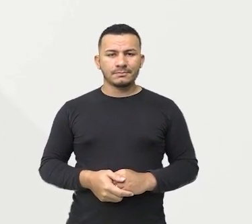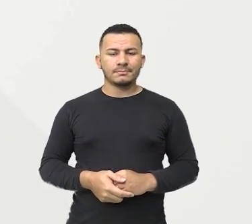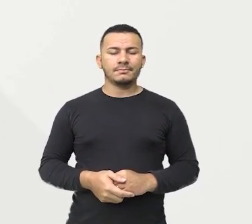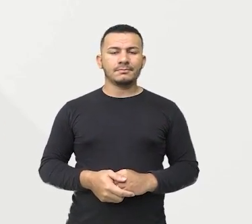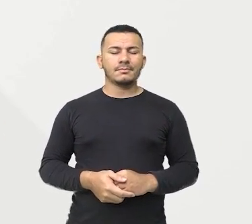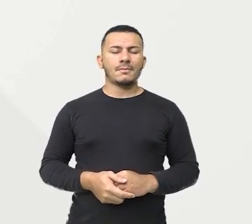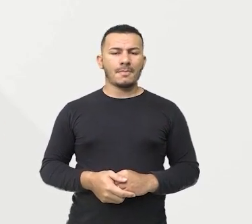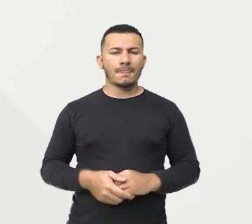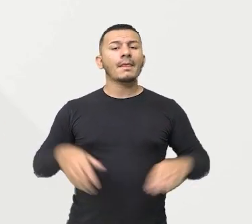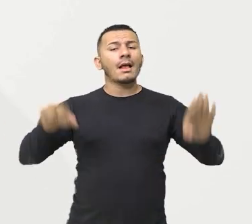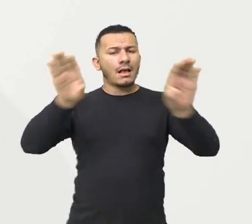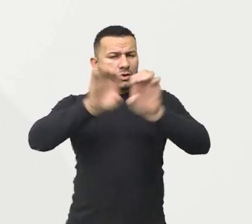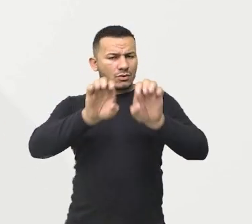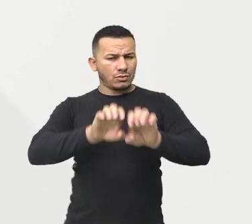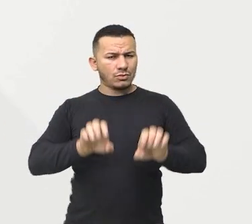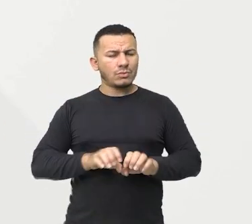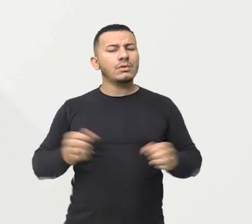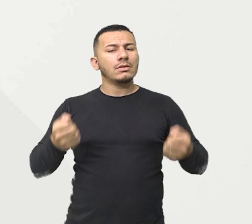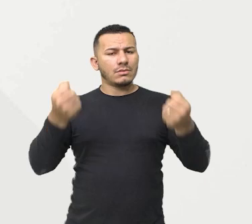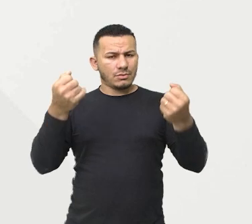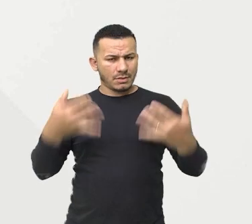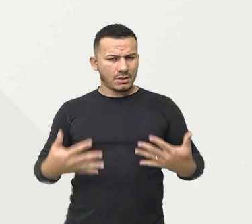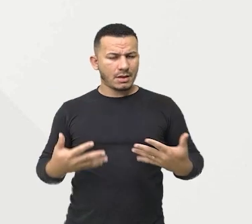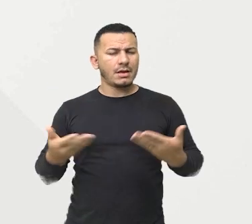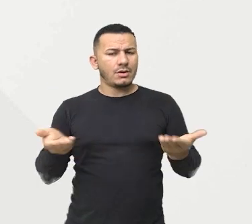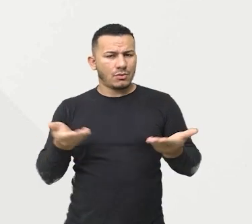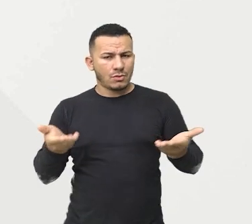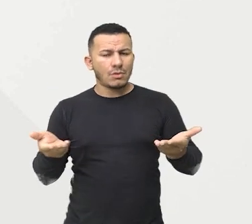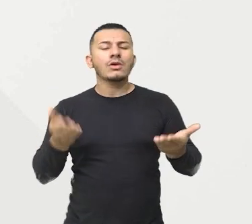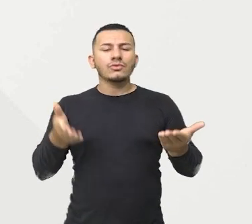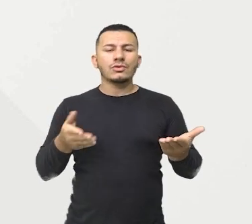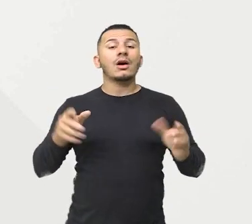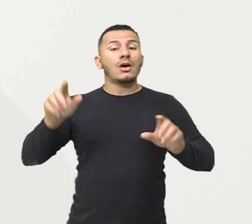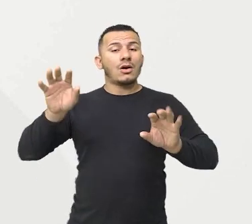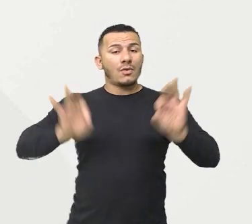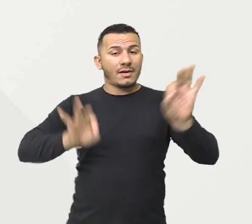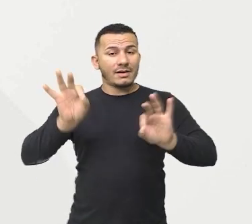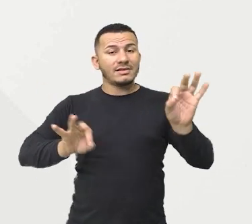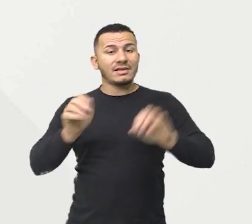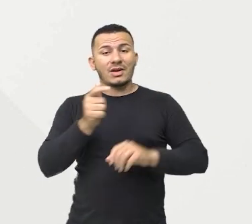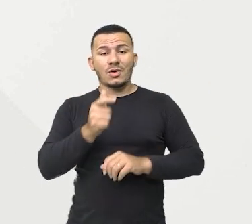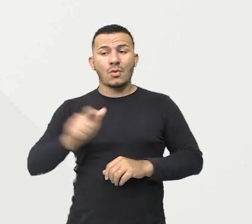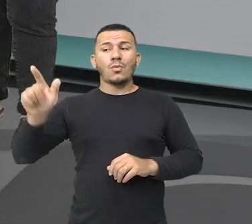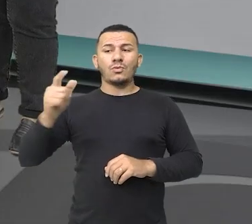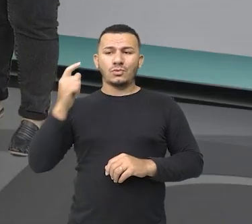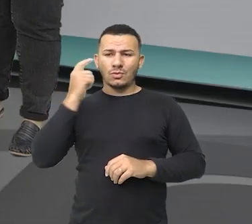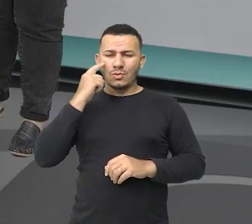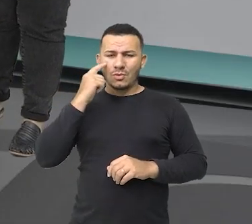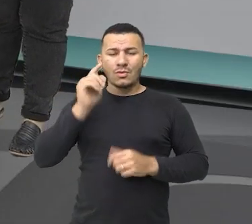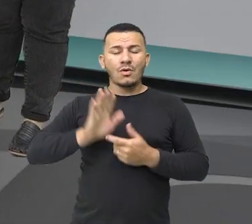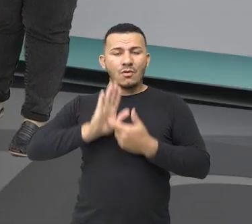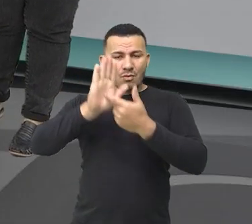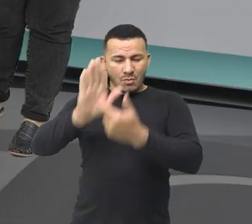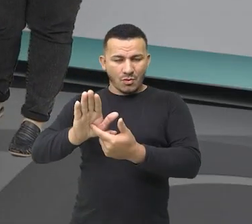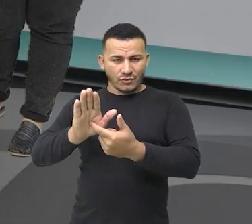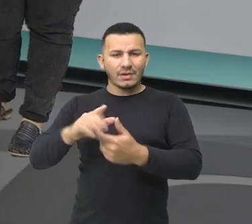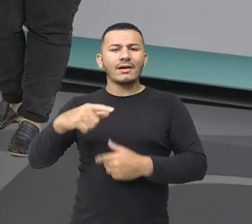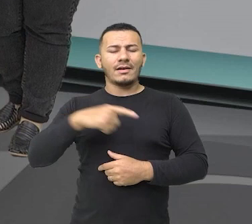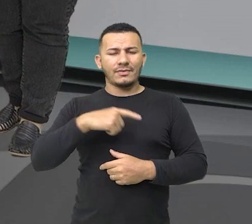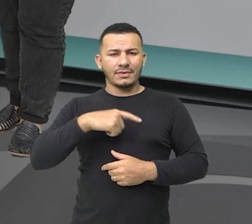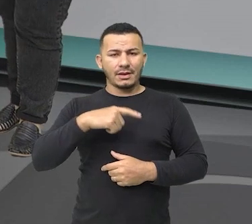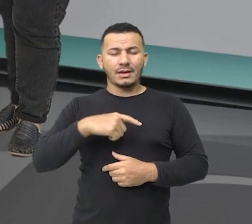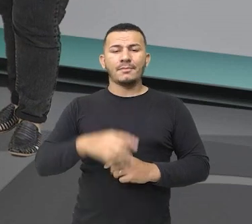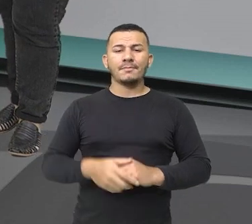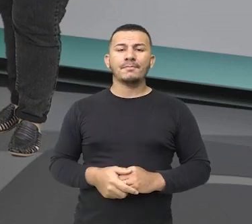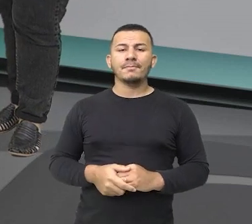comentei com vocês aqui na cartela, a gente organizou para vocês uma forma de um diagrama. Então, olhem só, esse mesmo parágrafo agora está